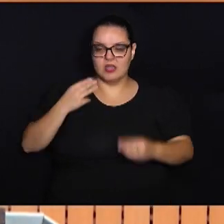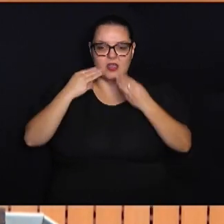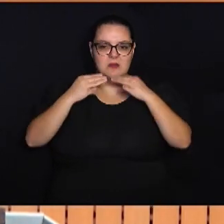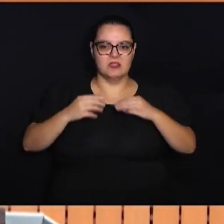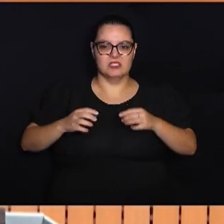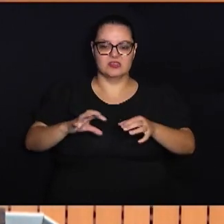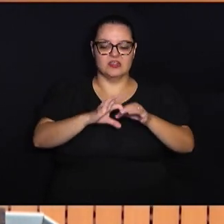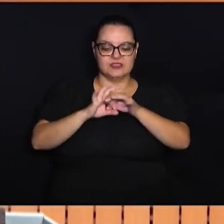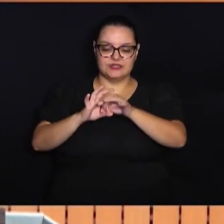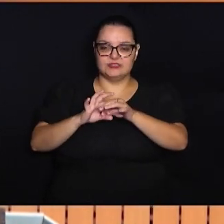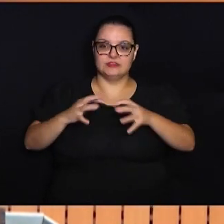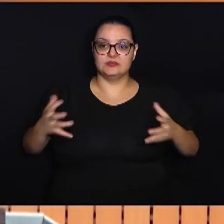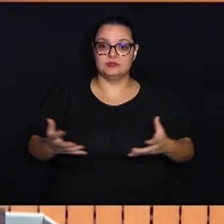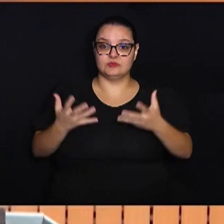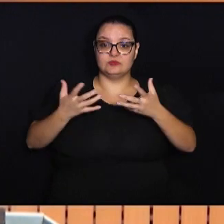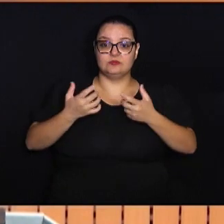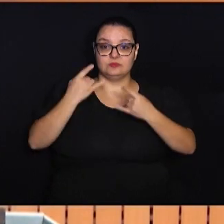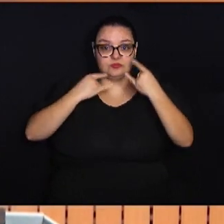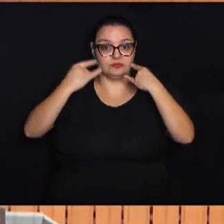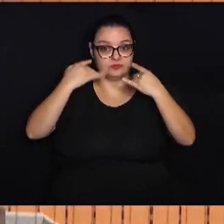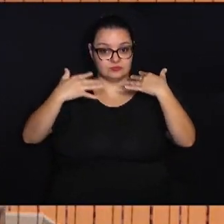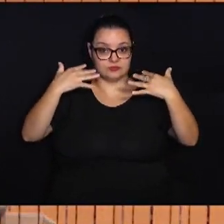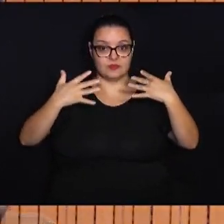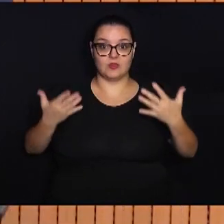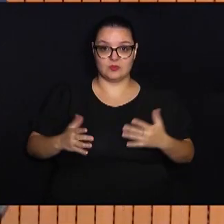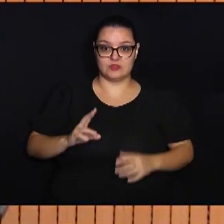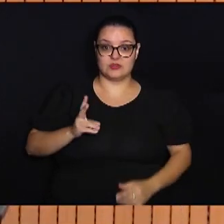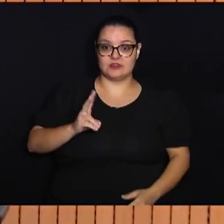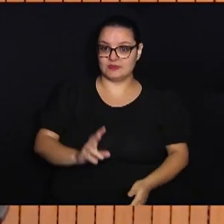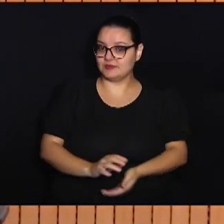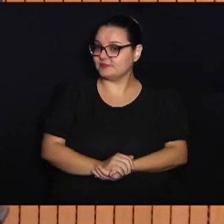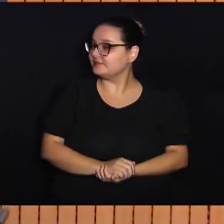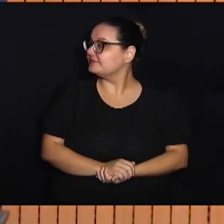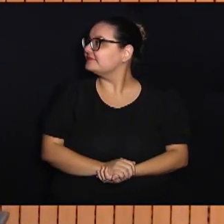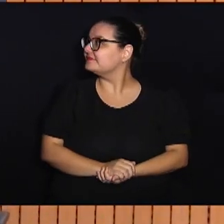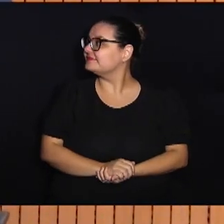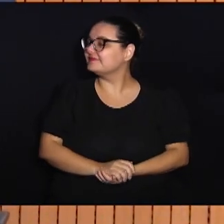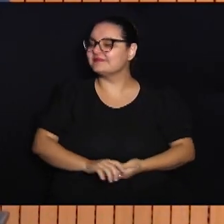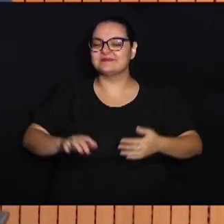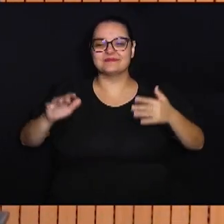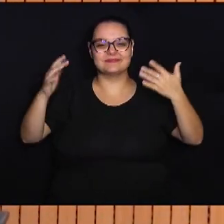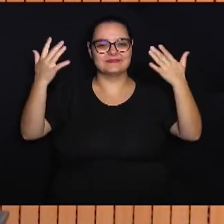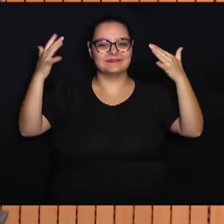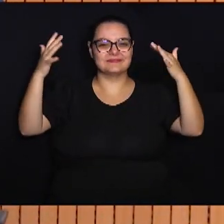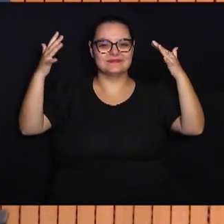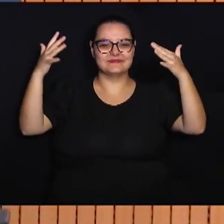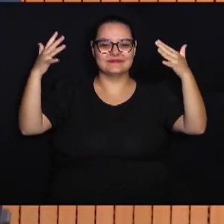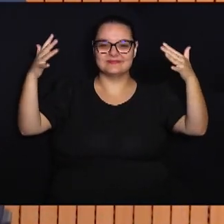com mais de 100 famílias que recebem alimentos mensais, mas também temos os